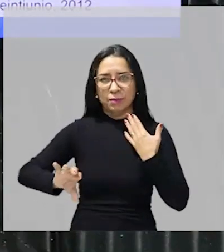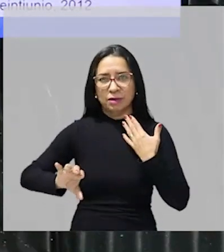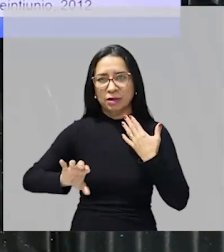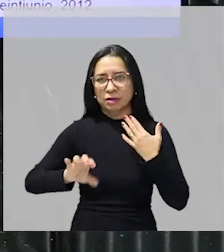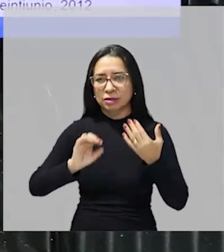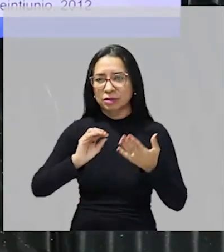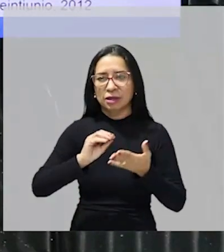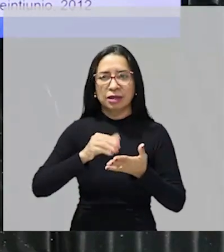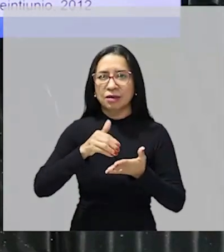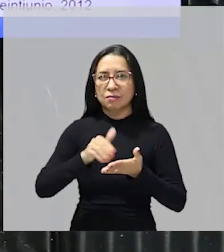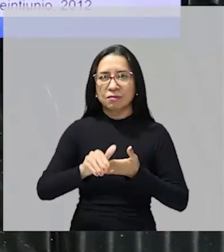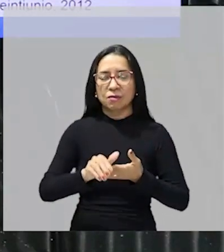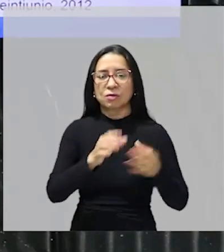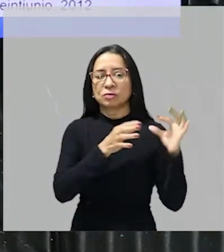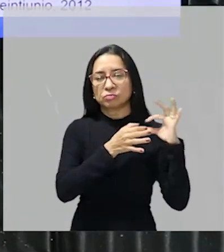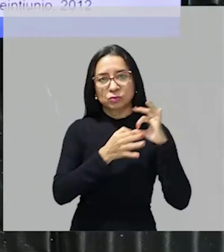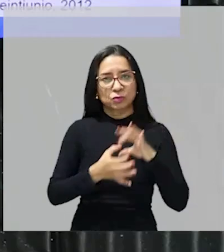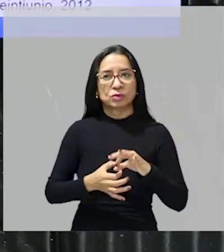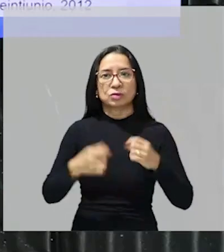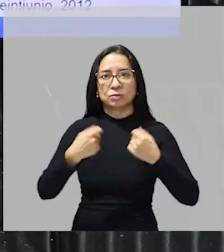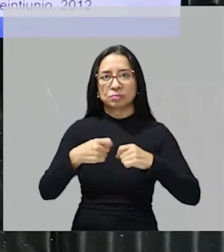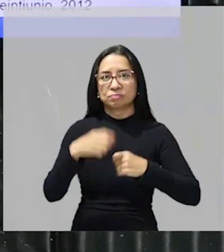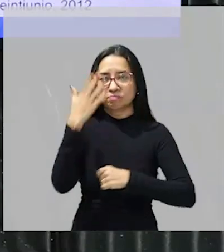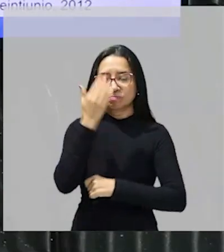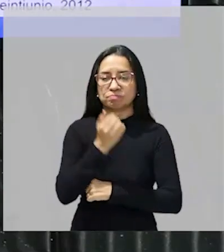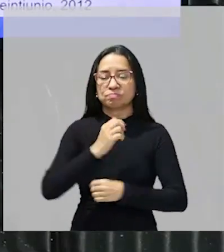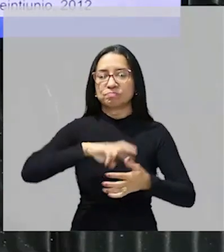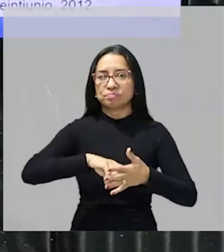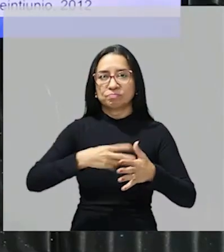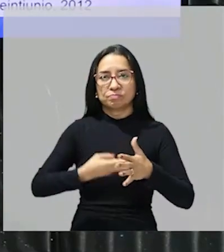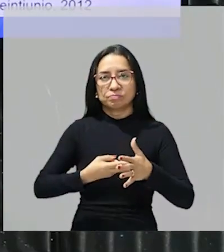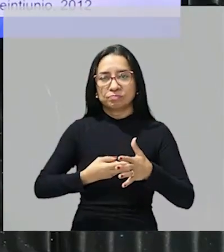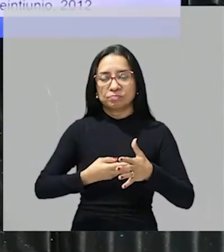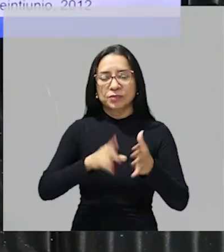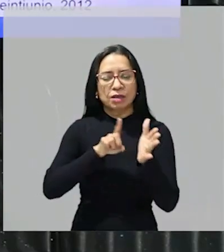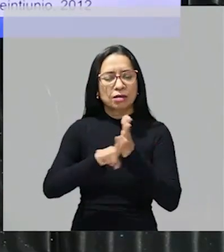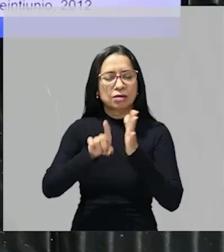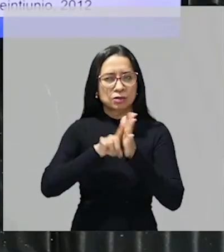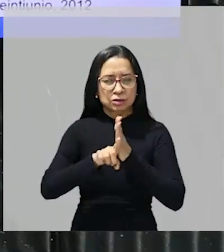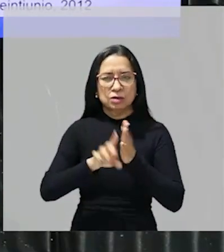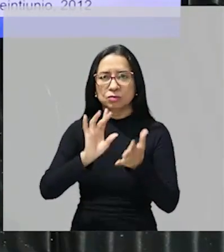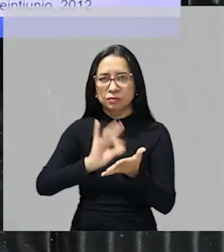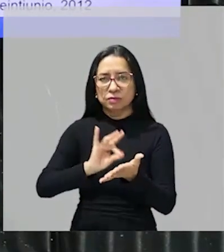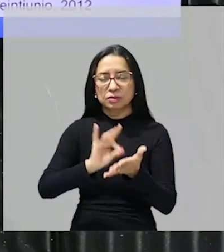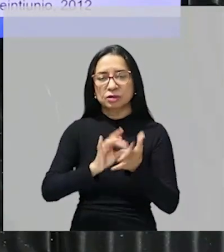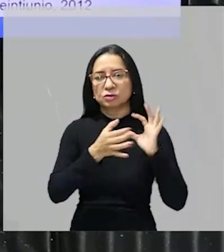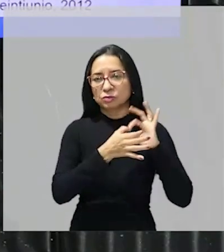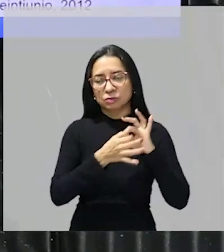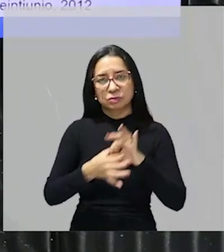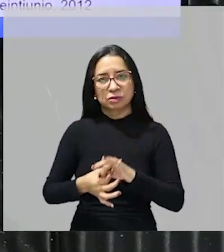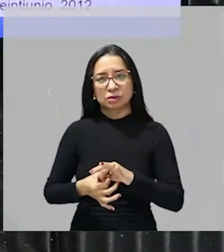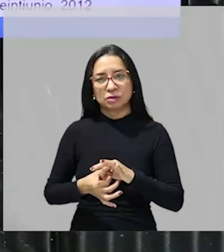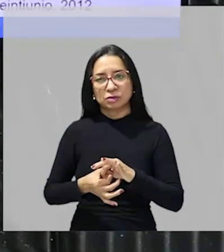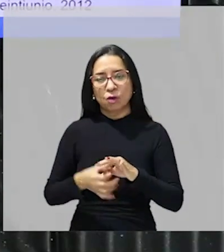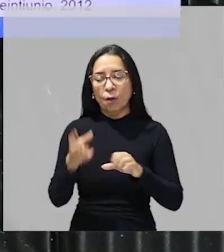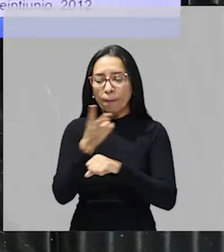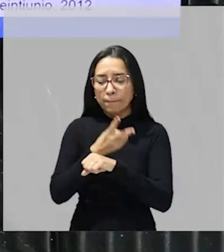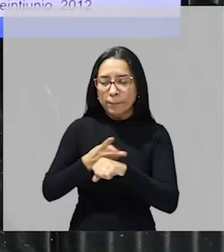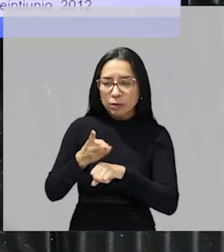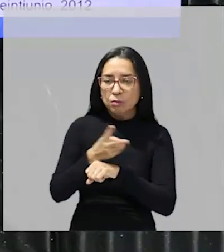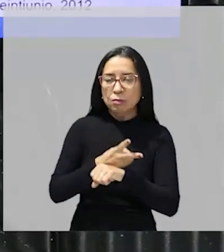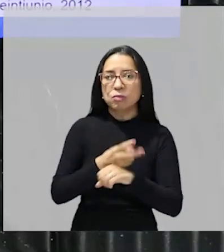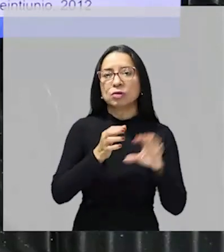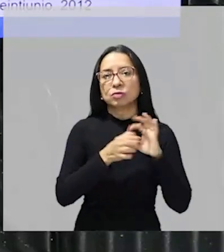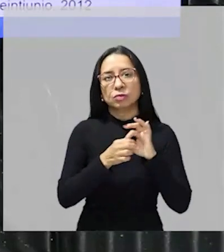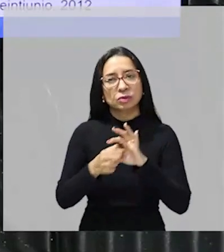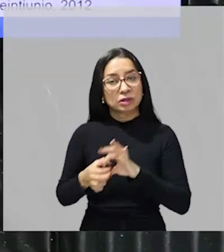maioria dos textos é a questão do contexto. Você tem a ideia principal, você vai lá no contexto, você contextualiza